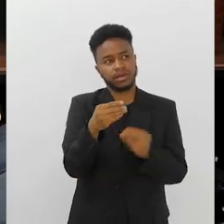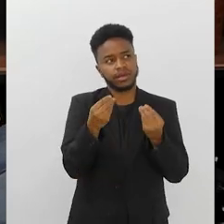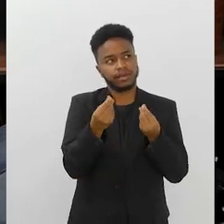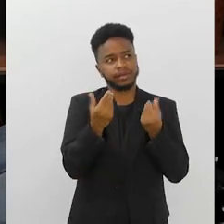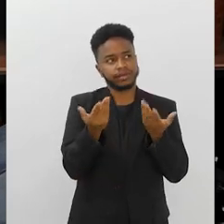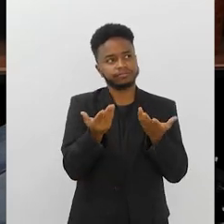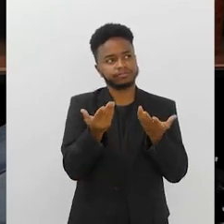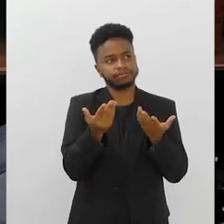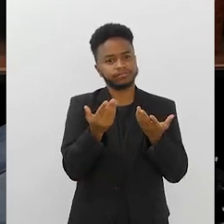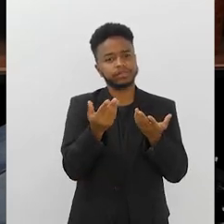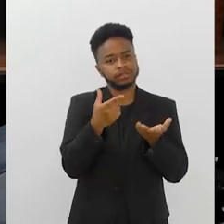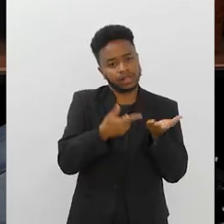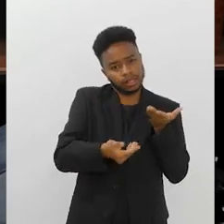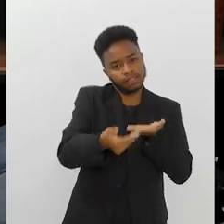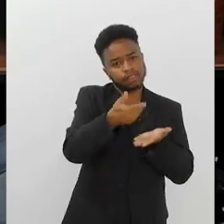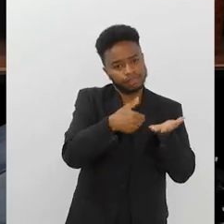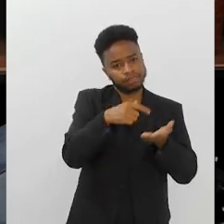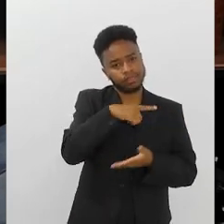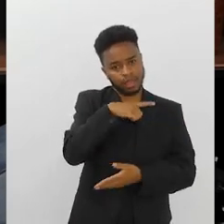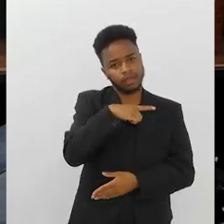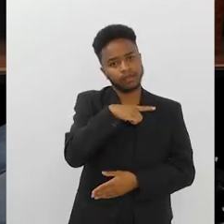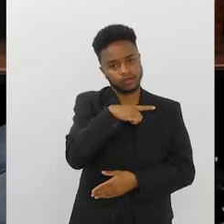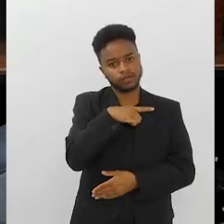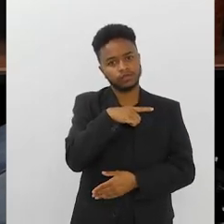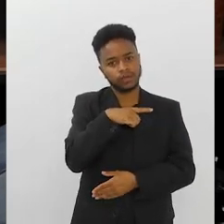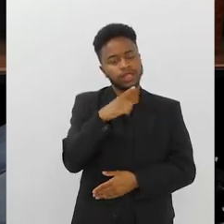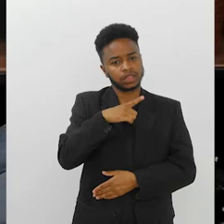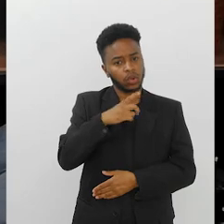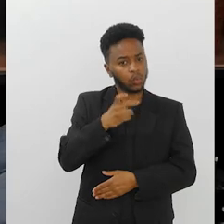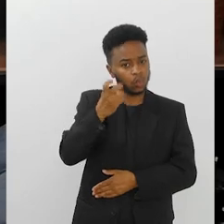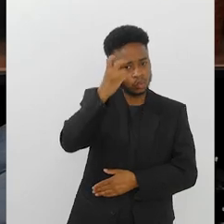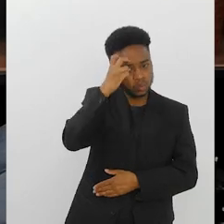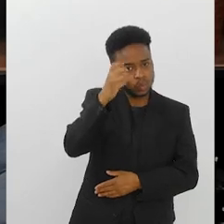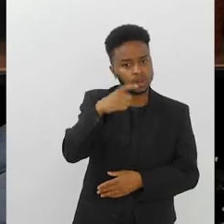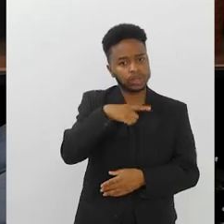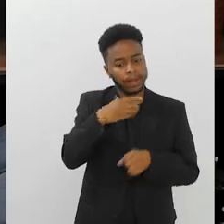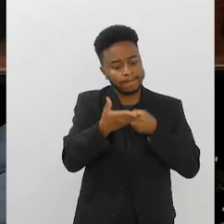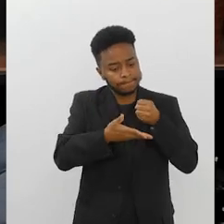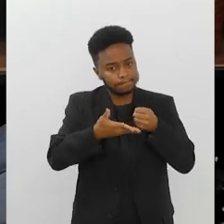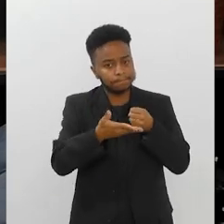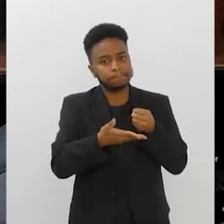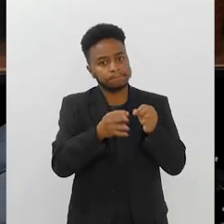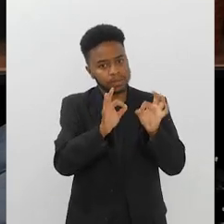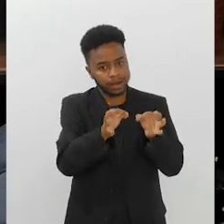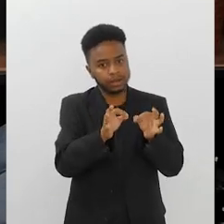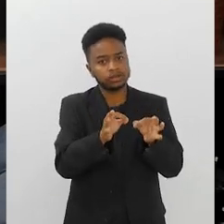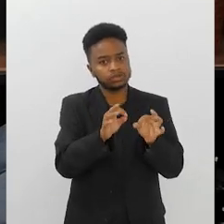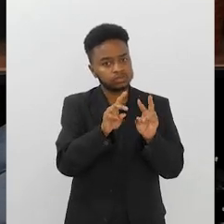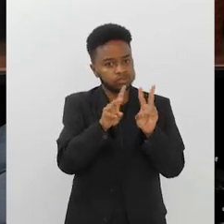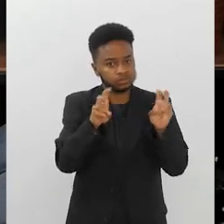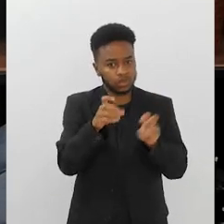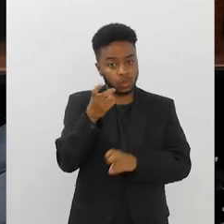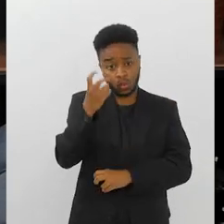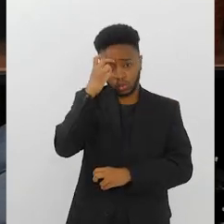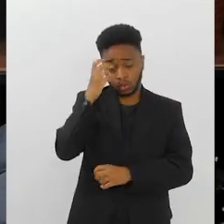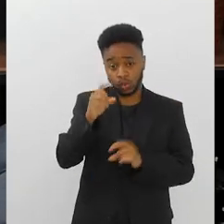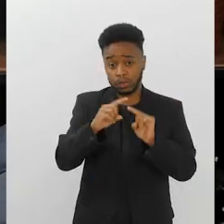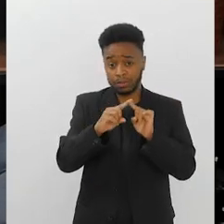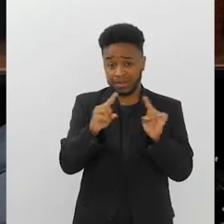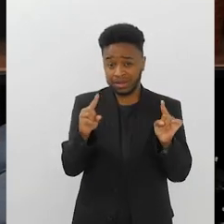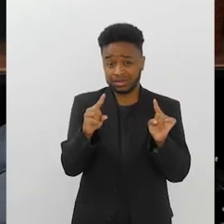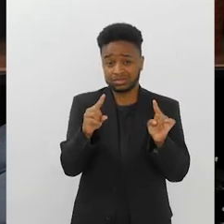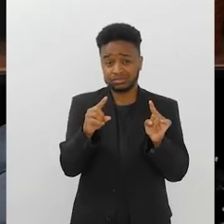uma uma uma um entrosamento existe uma cultura existe uma base dessa